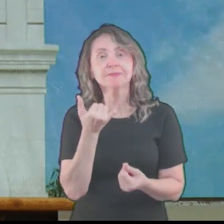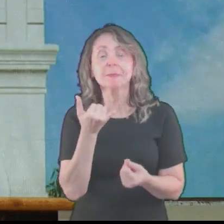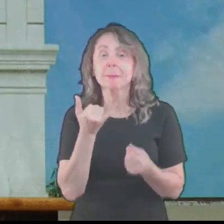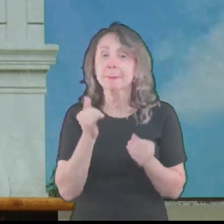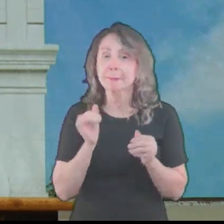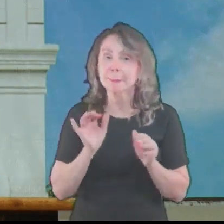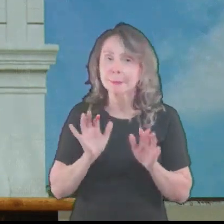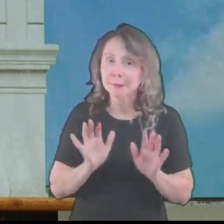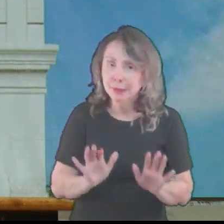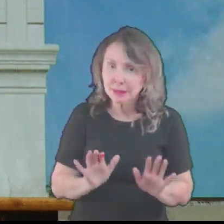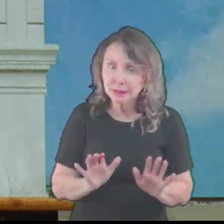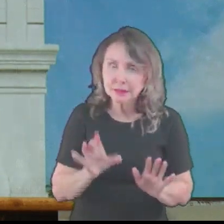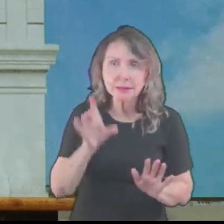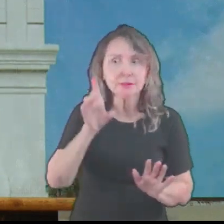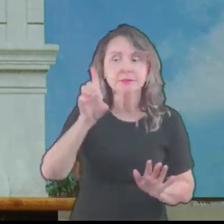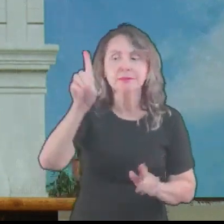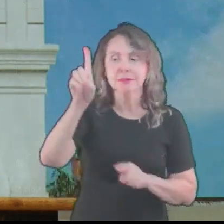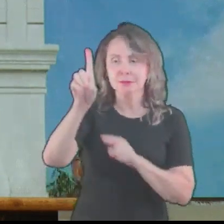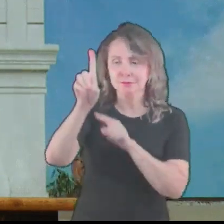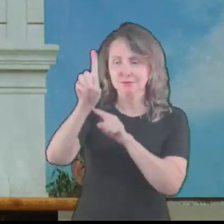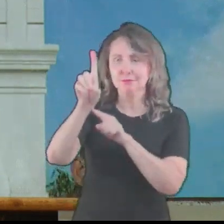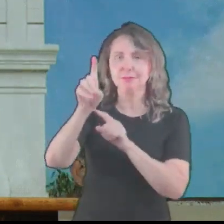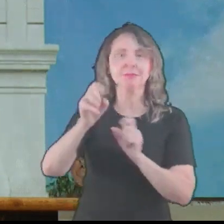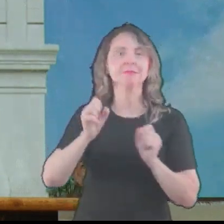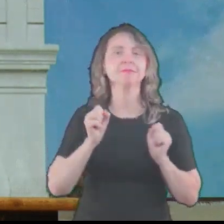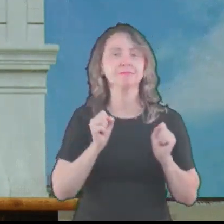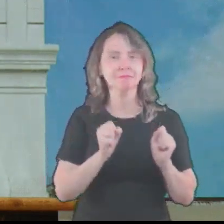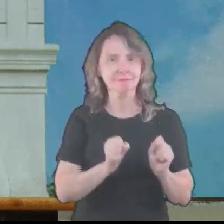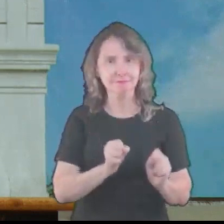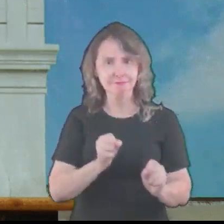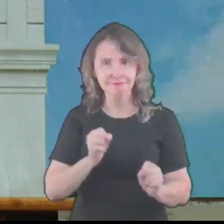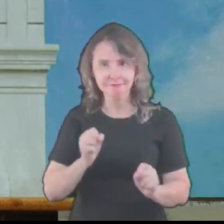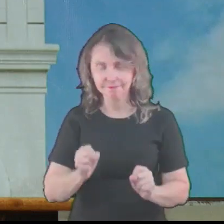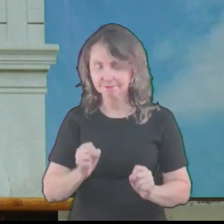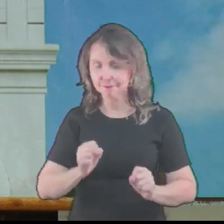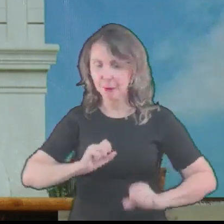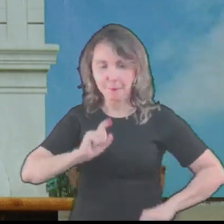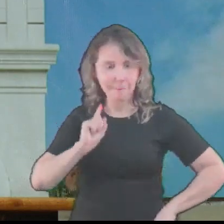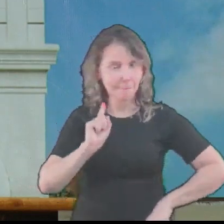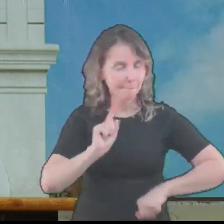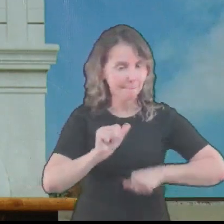Mas Deus, que é poderoso, Ele reverteu a situação.